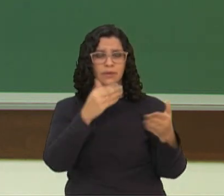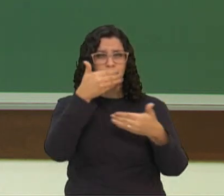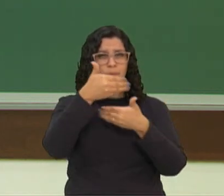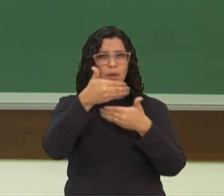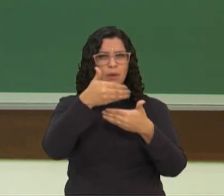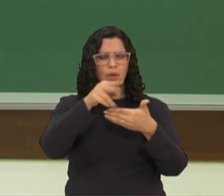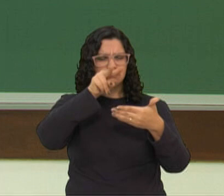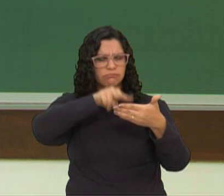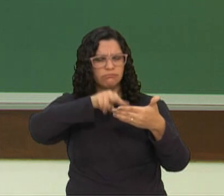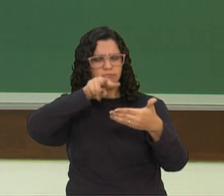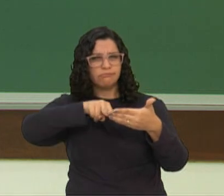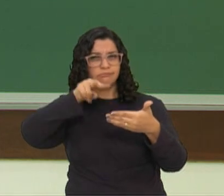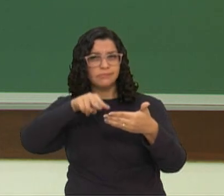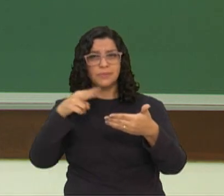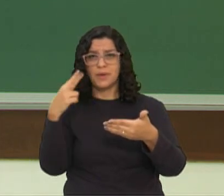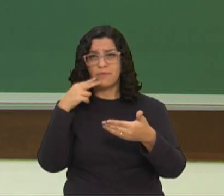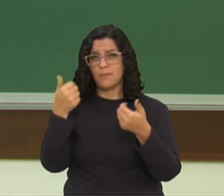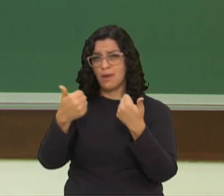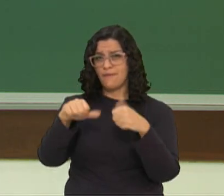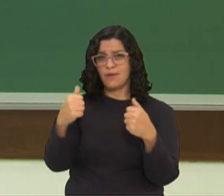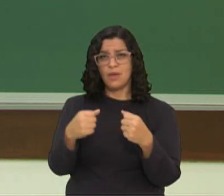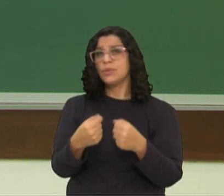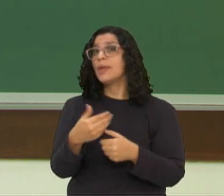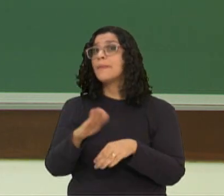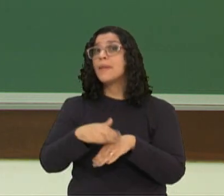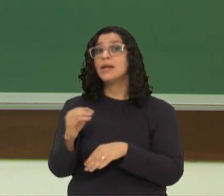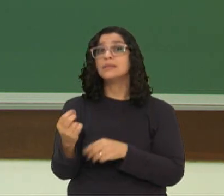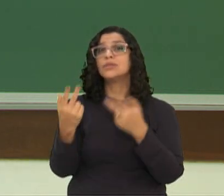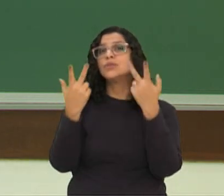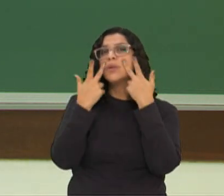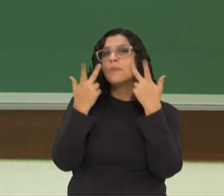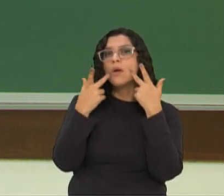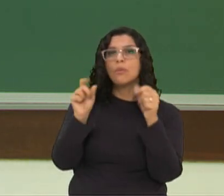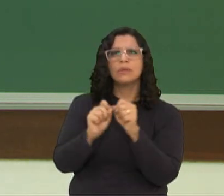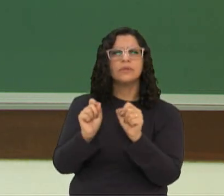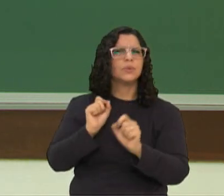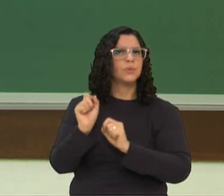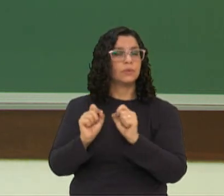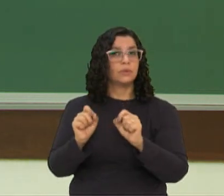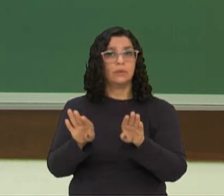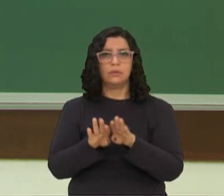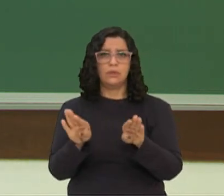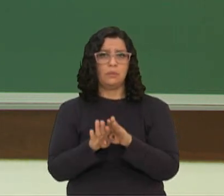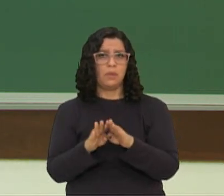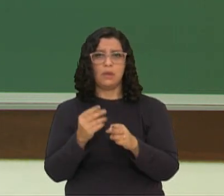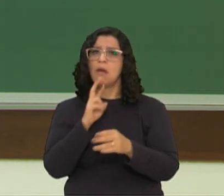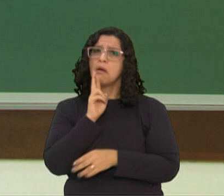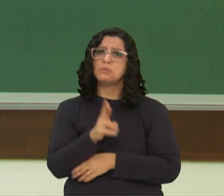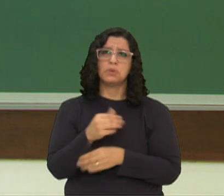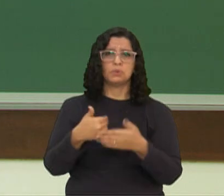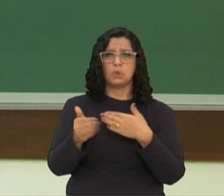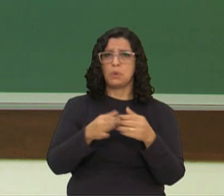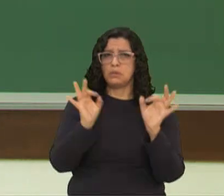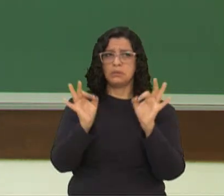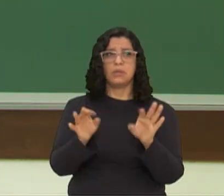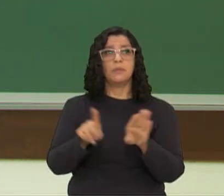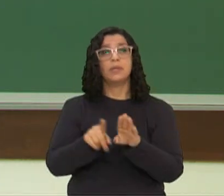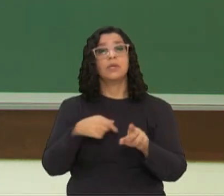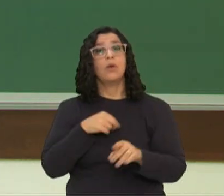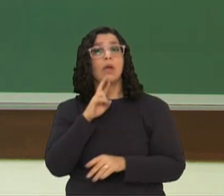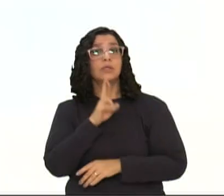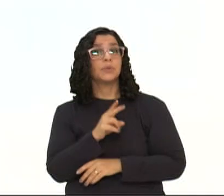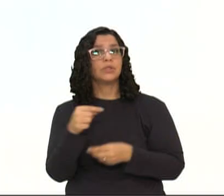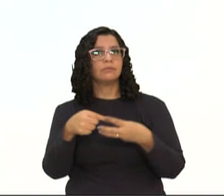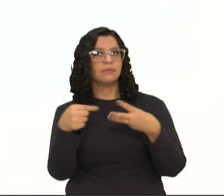slides dos outros monarcas e ver quais são as coisas mais comuns que eles fizeram. Embora qualquer uma das respostas poderia considerar correta, eu trouxe para a